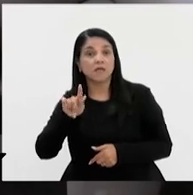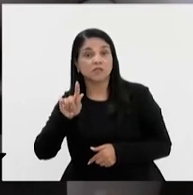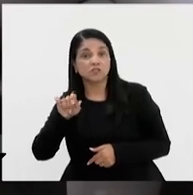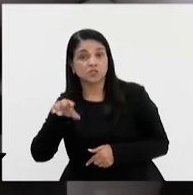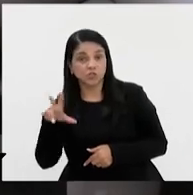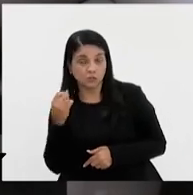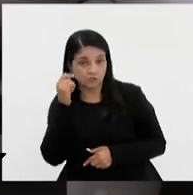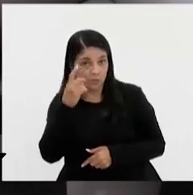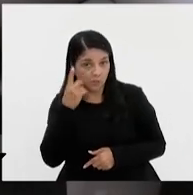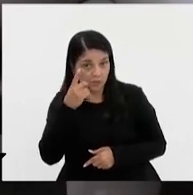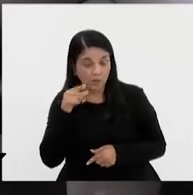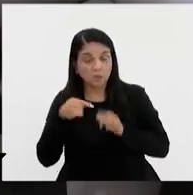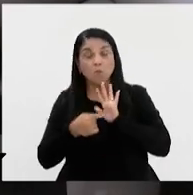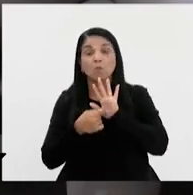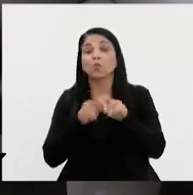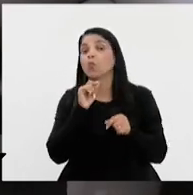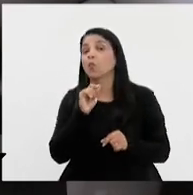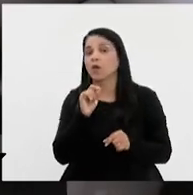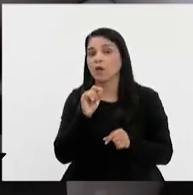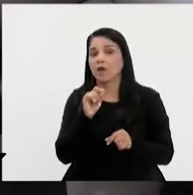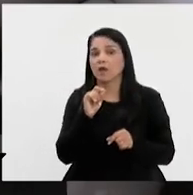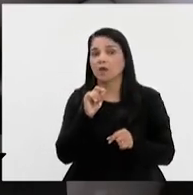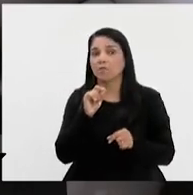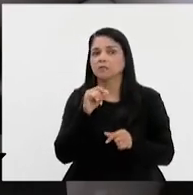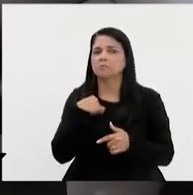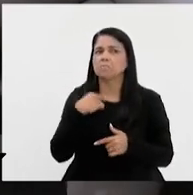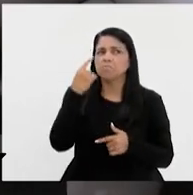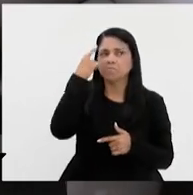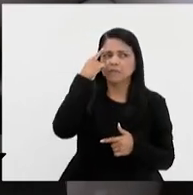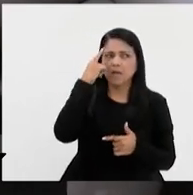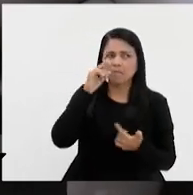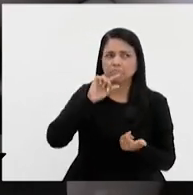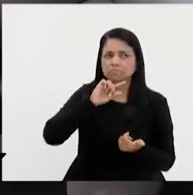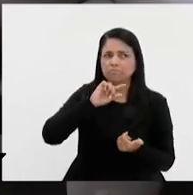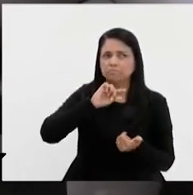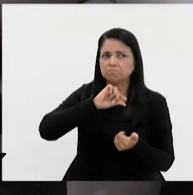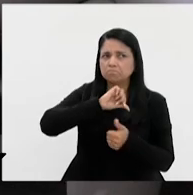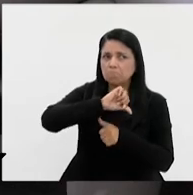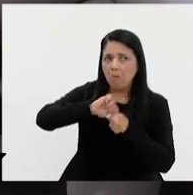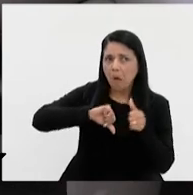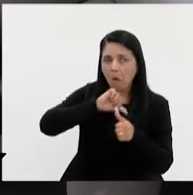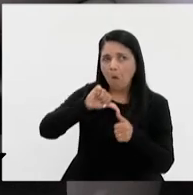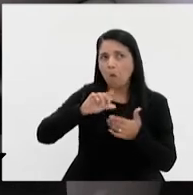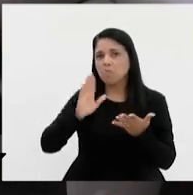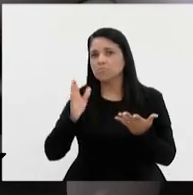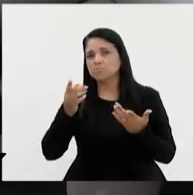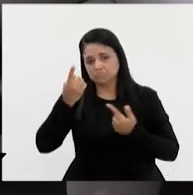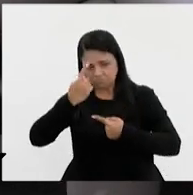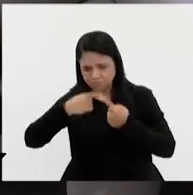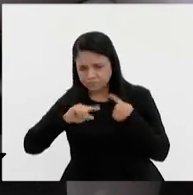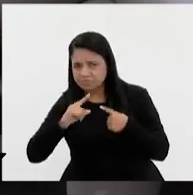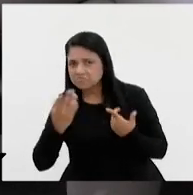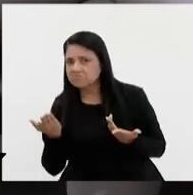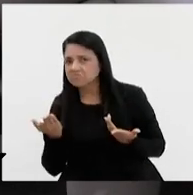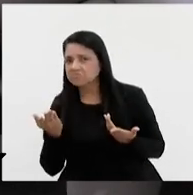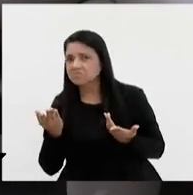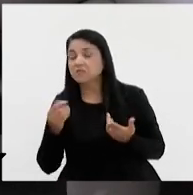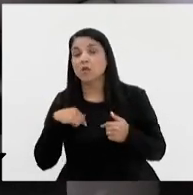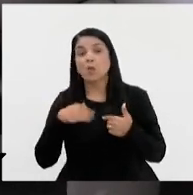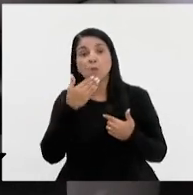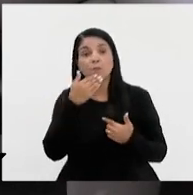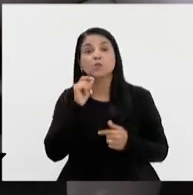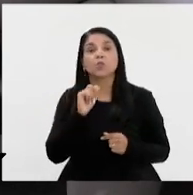pode levar há distorções, porque tem um aspecto mercadológico. Nesse caso, o apelo que eu faço é o